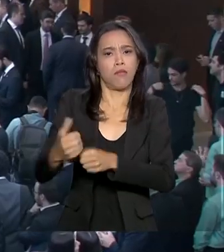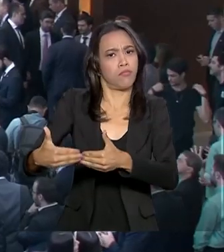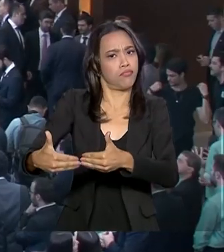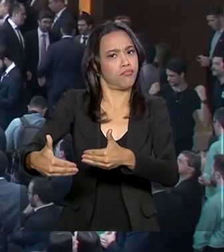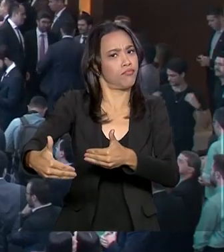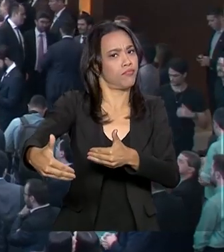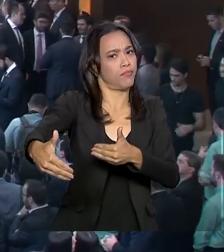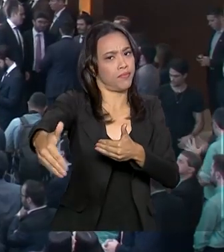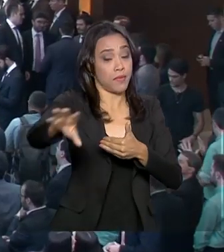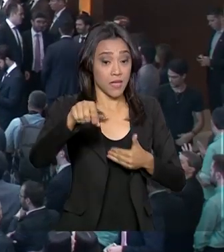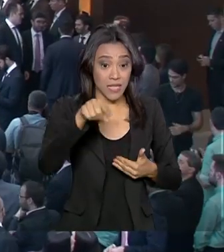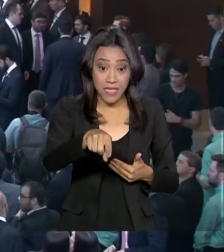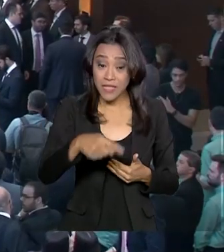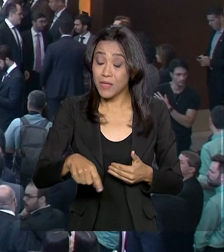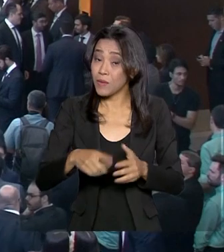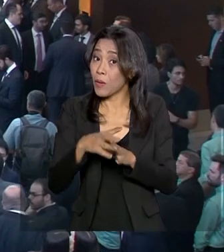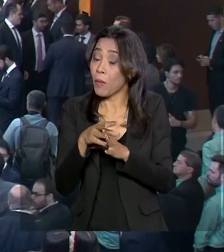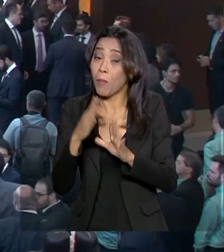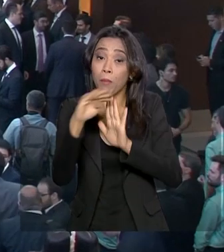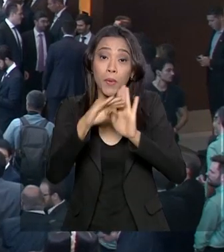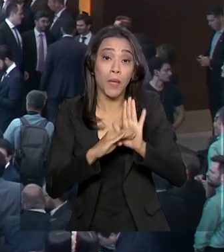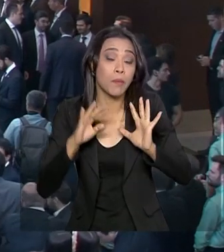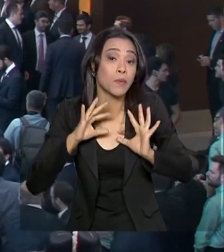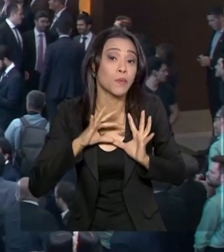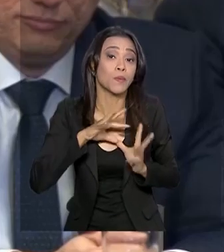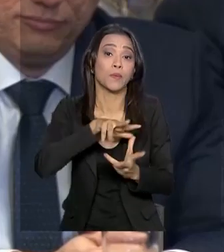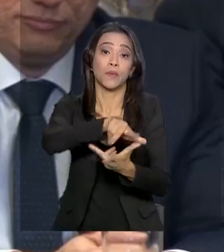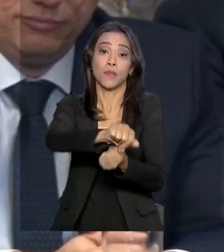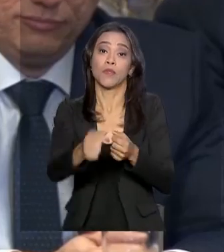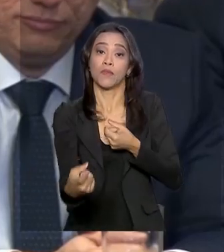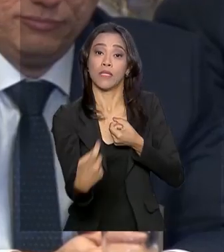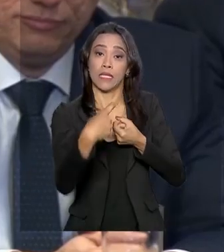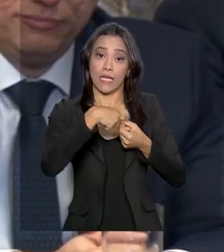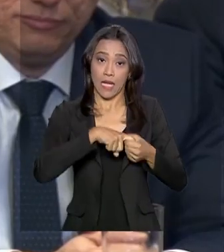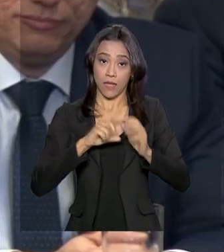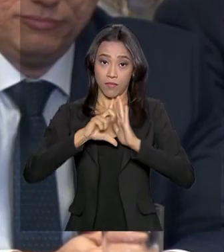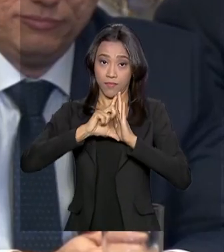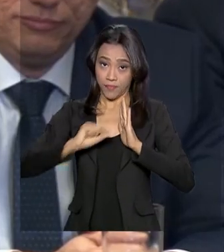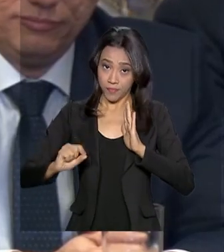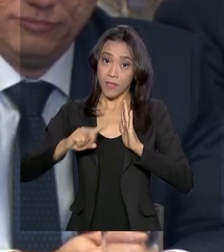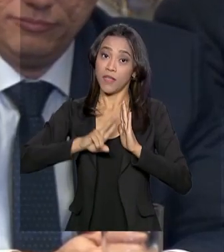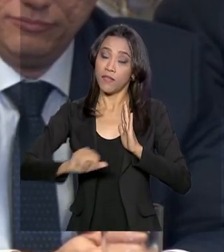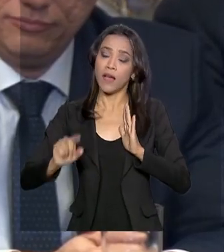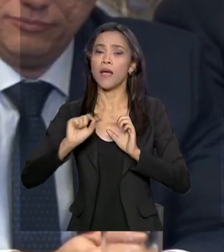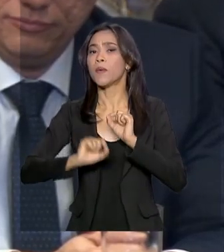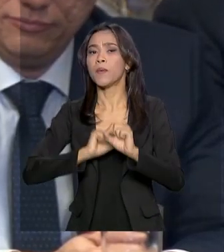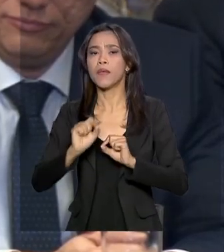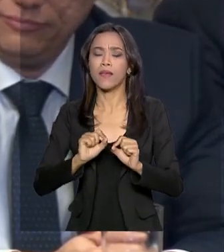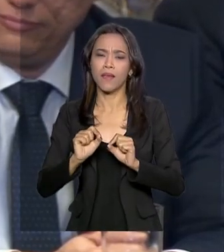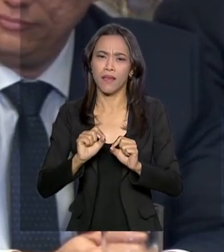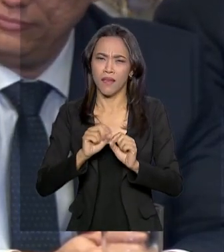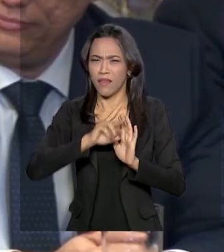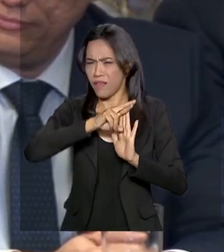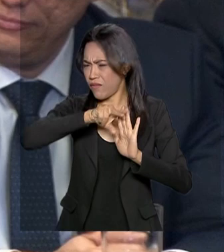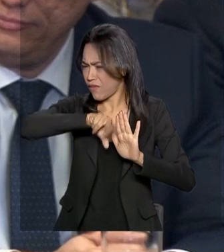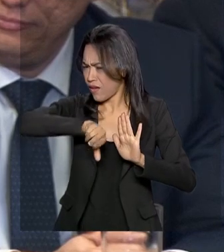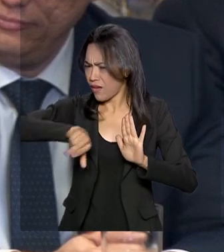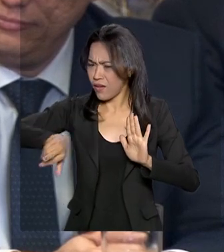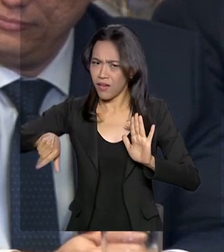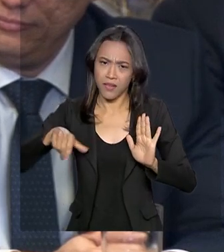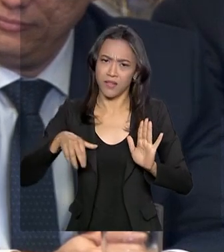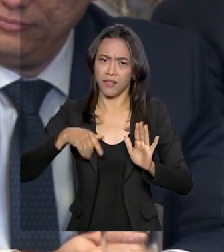programa de concessões do mundo foi integrado à Casa Civil e deve tirar do papel iniciativas em várias frentes.